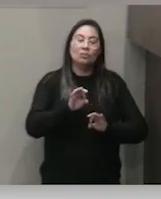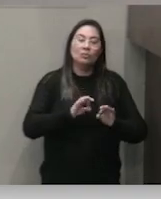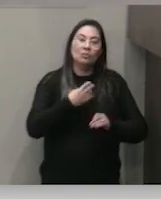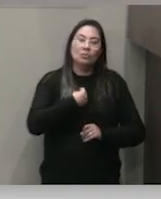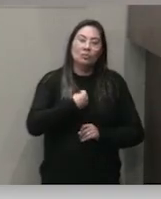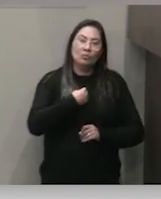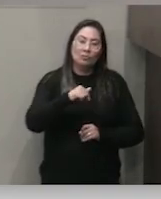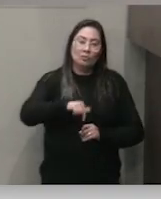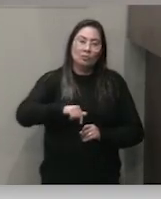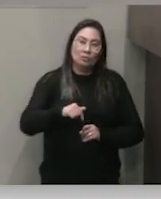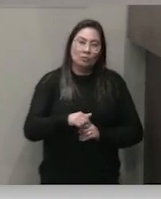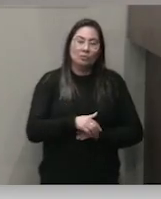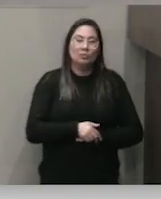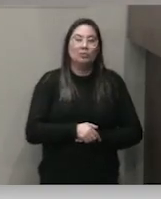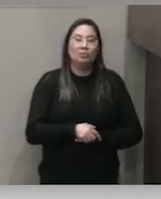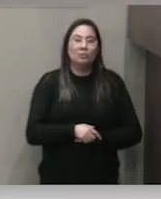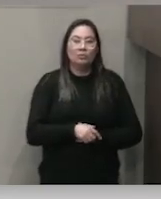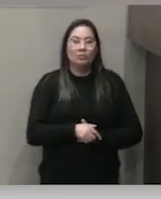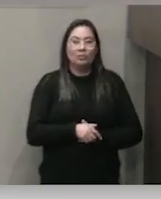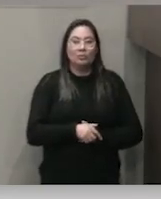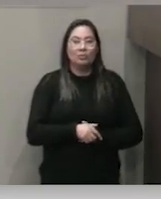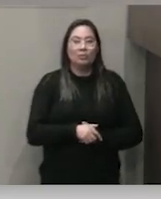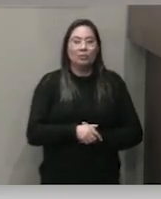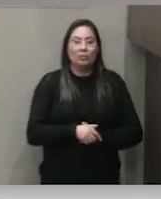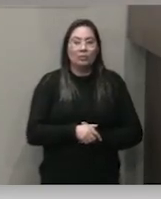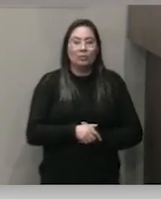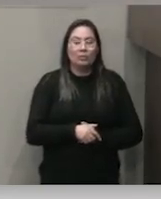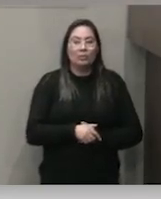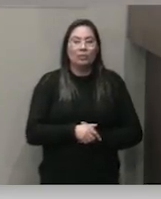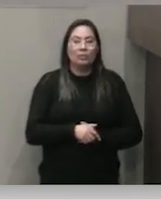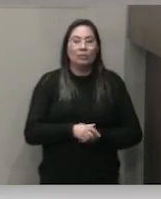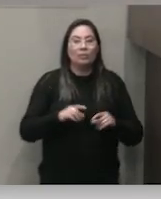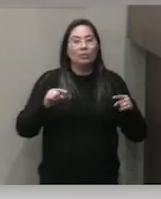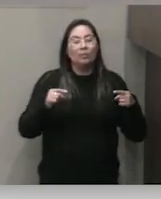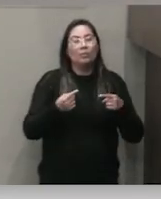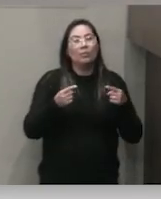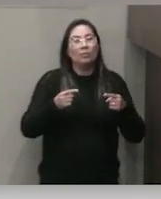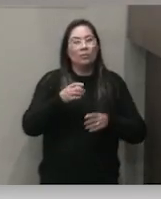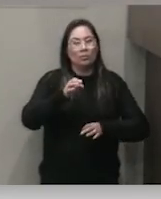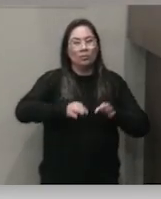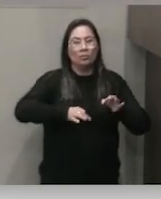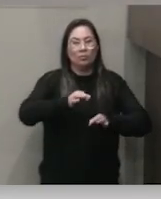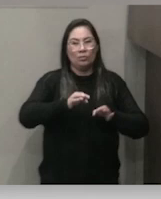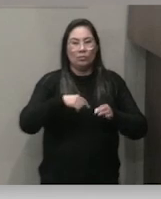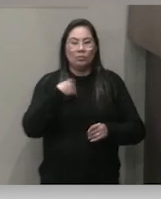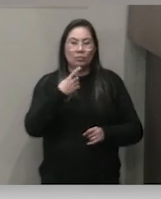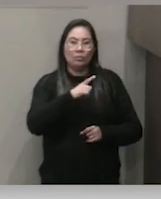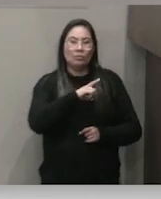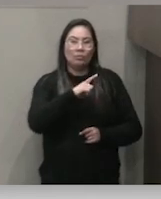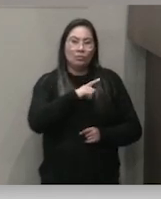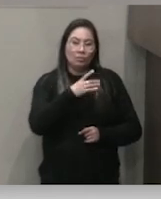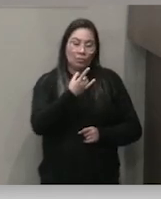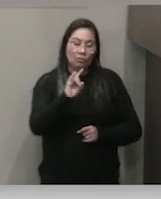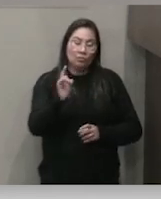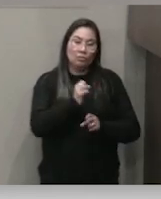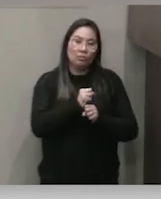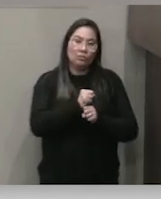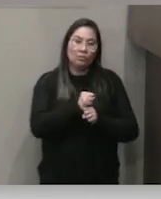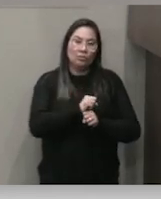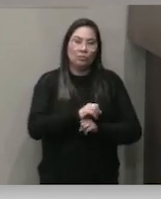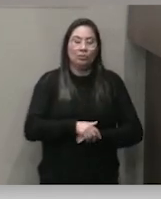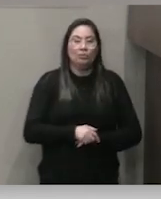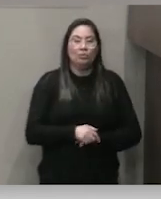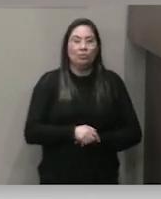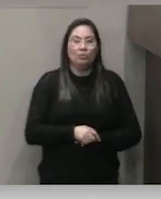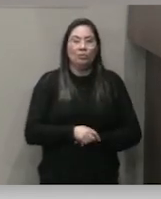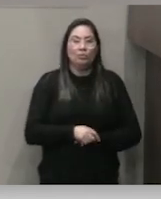casa, ele vem para sanar alguns conflitos judiciais que nós estamos tendo nos últimos anos. Só para os senhores terem uma